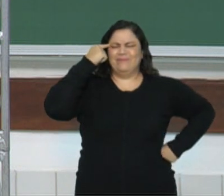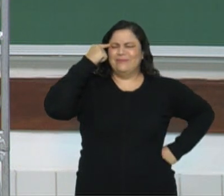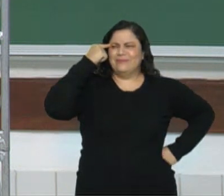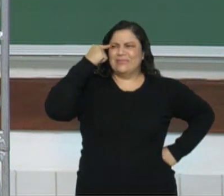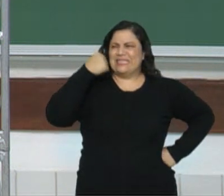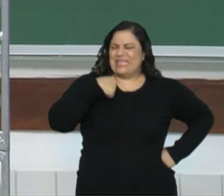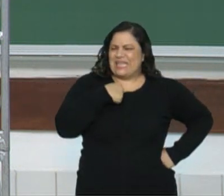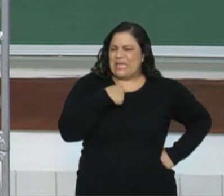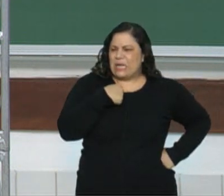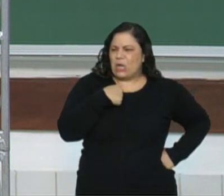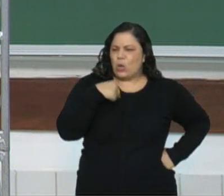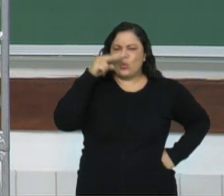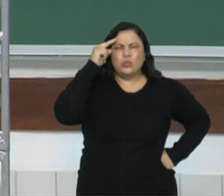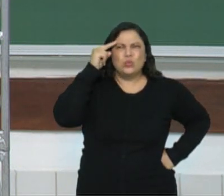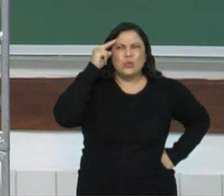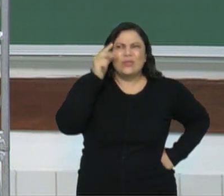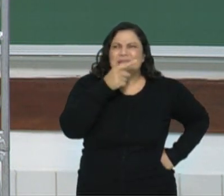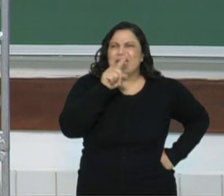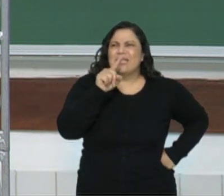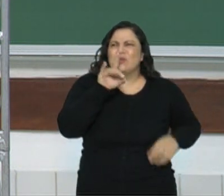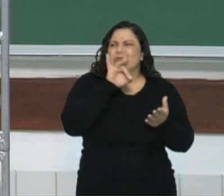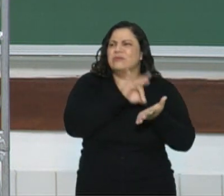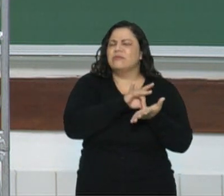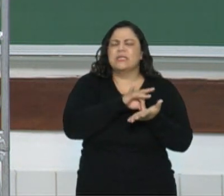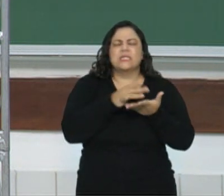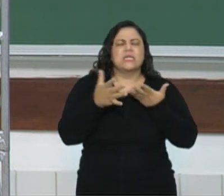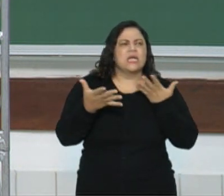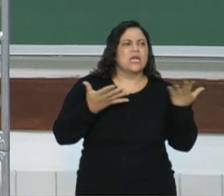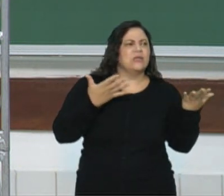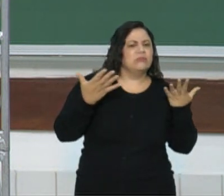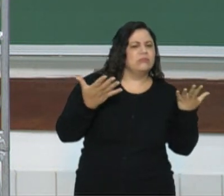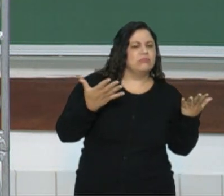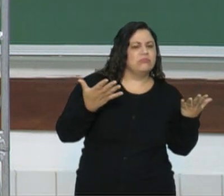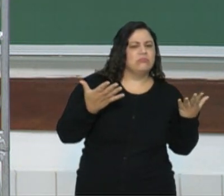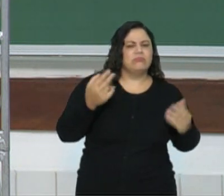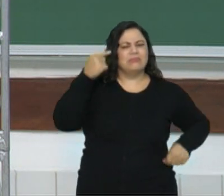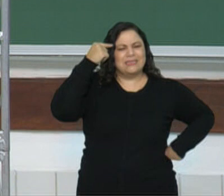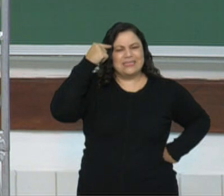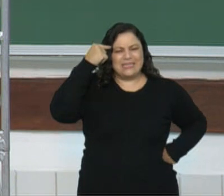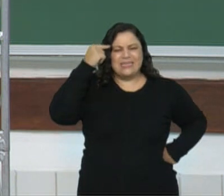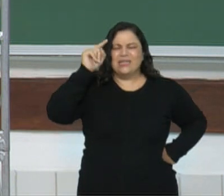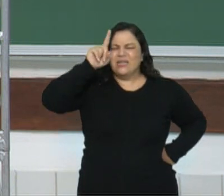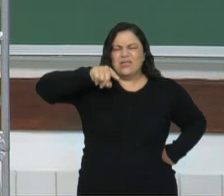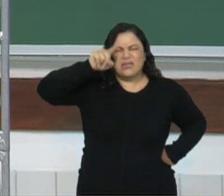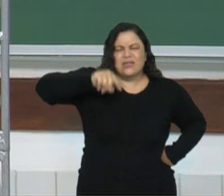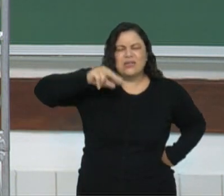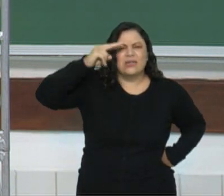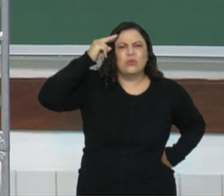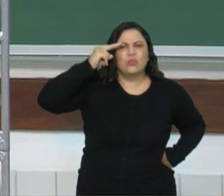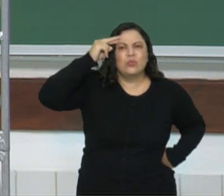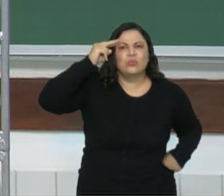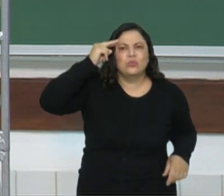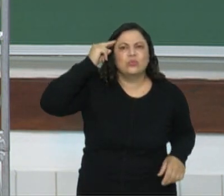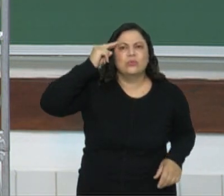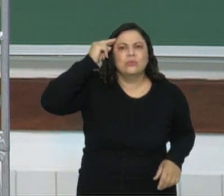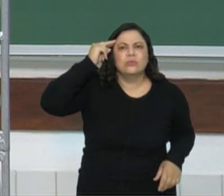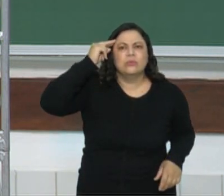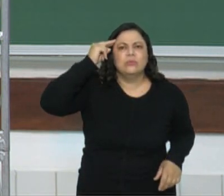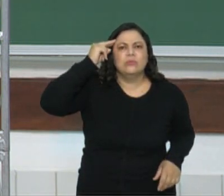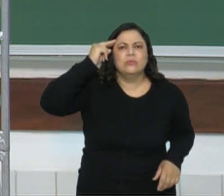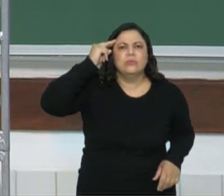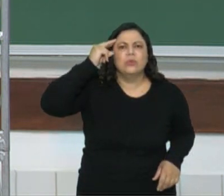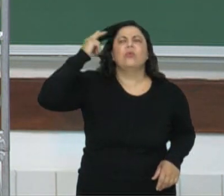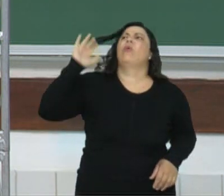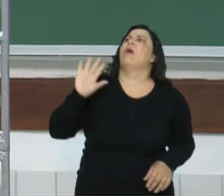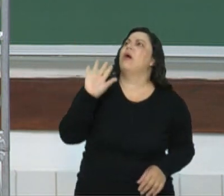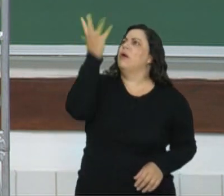dúvida se estava ou não dormindo, de ficar pensando naquilo, mas será que aquilo foi um sonho ou aquilo aconteceu